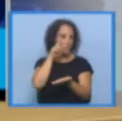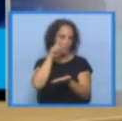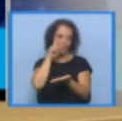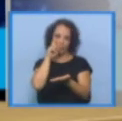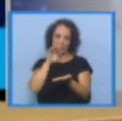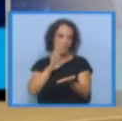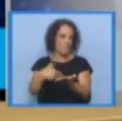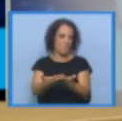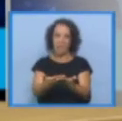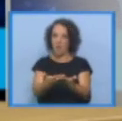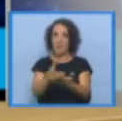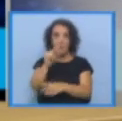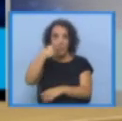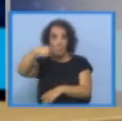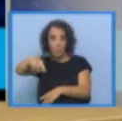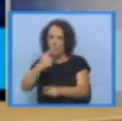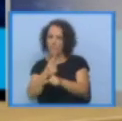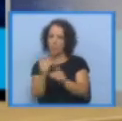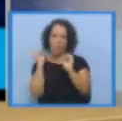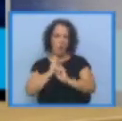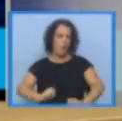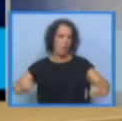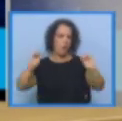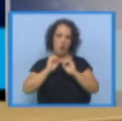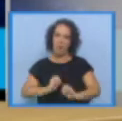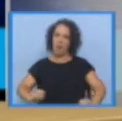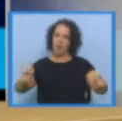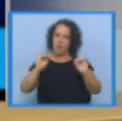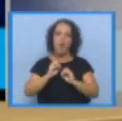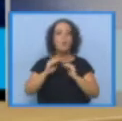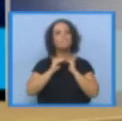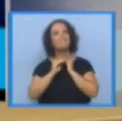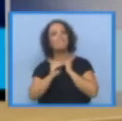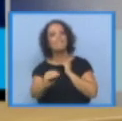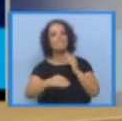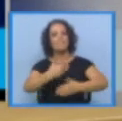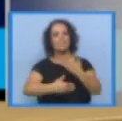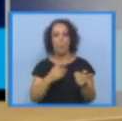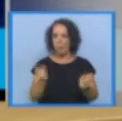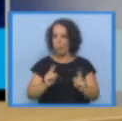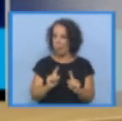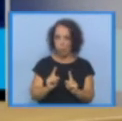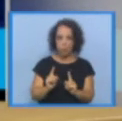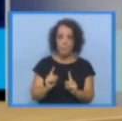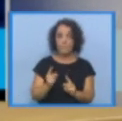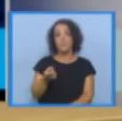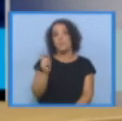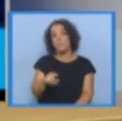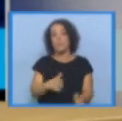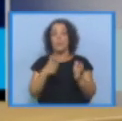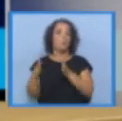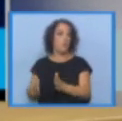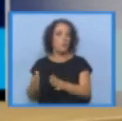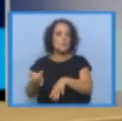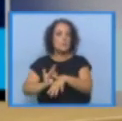nenhuma, nem sequer no petróleo, não é? Nem sequer na exploração do petróleo, que não tem sido consistente. E depois tem fragilidades imensas